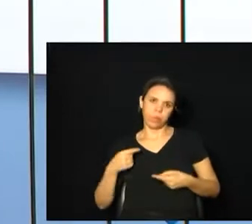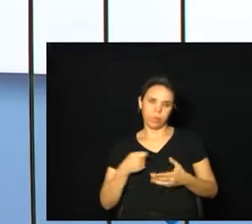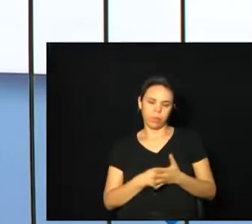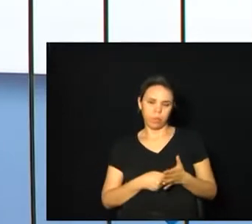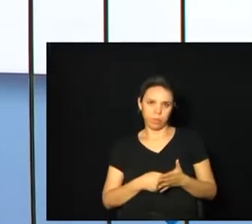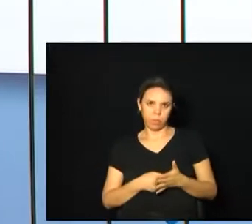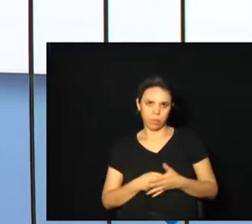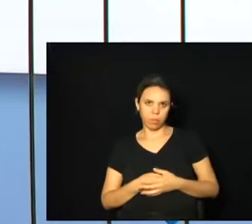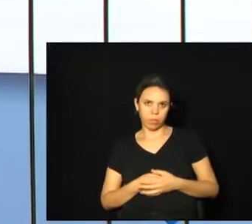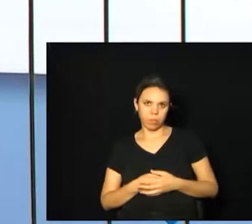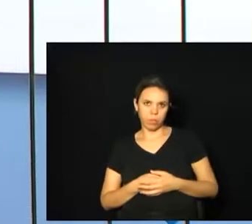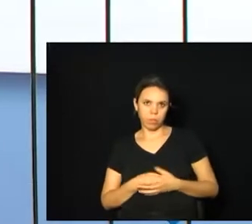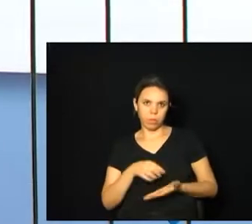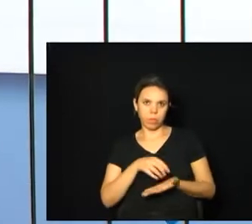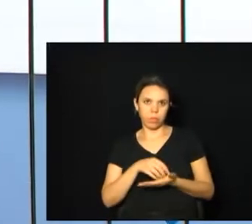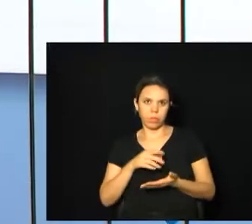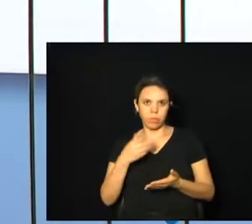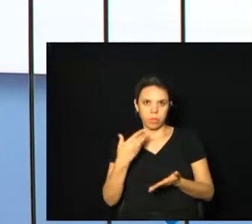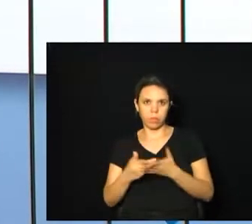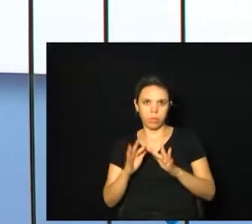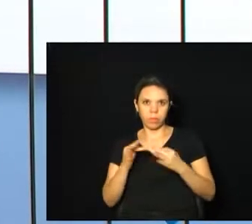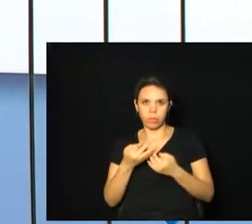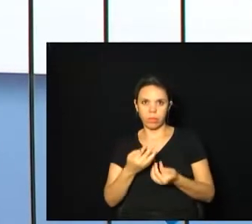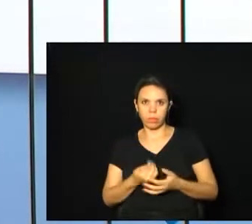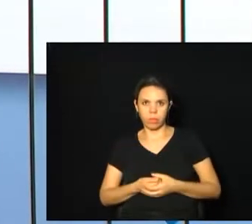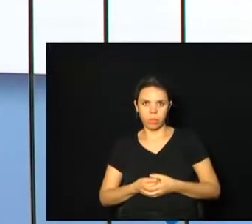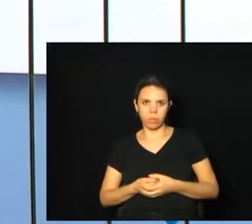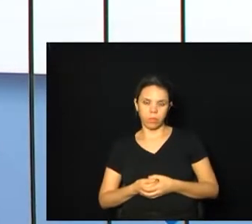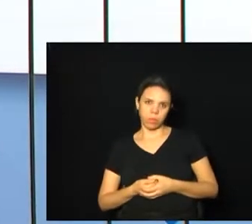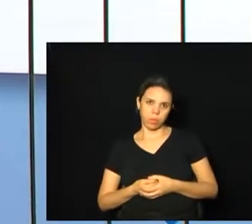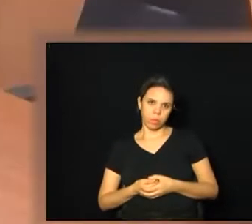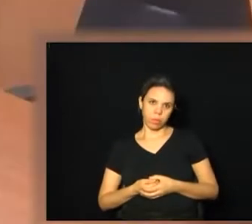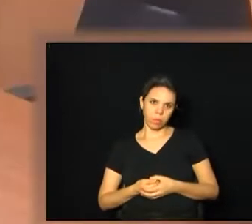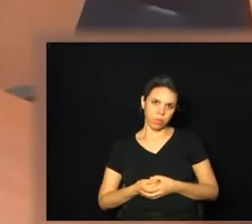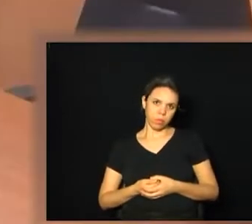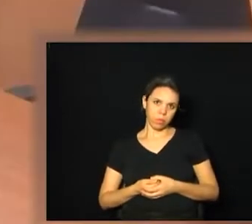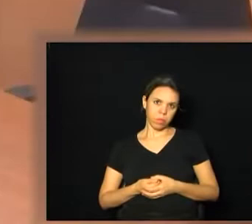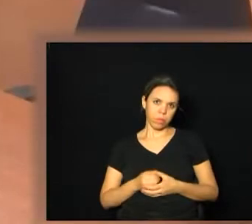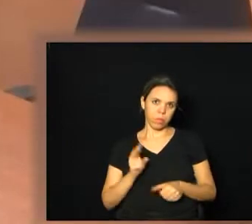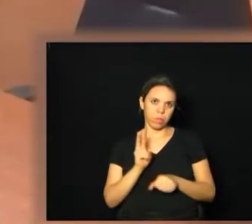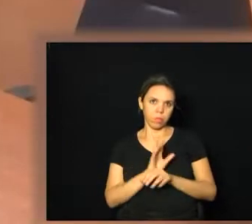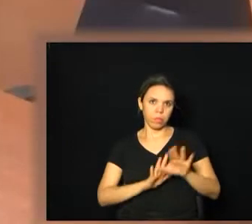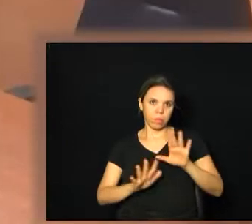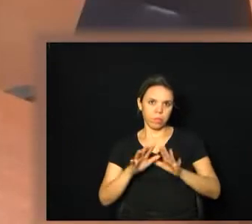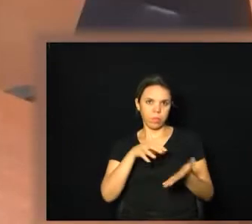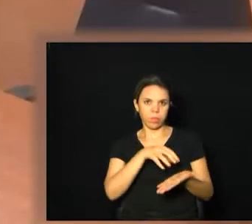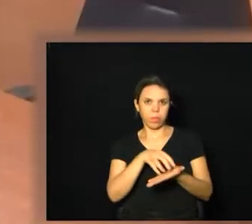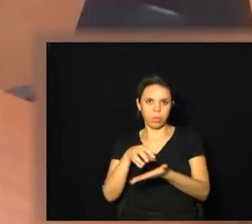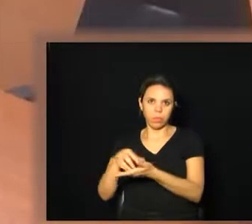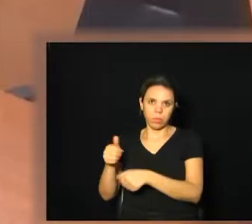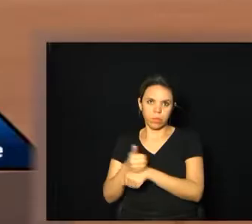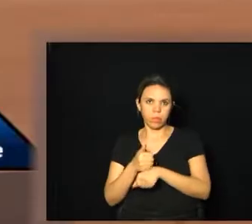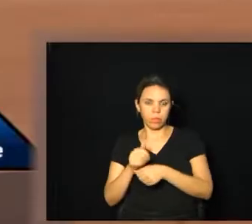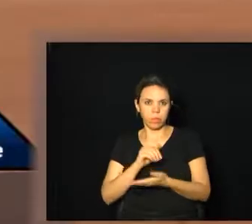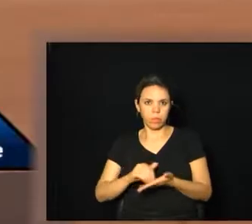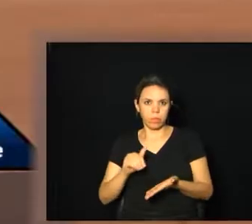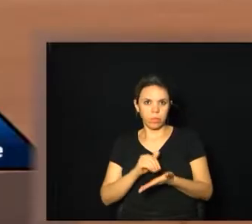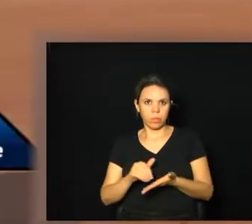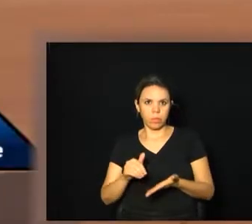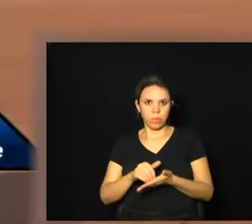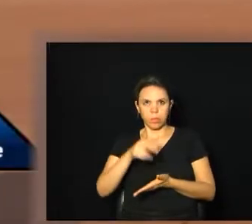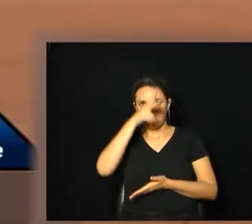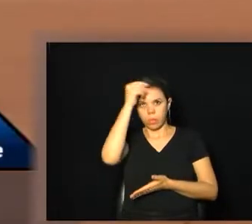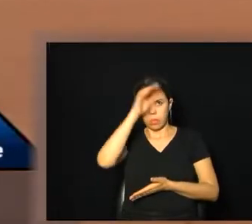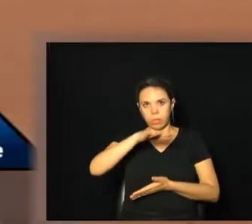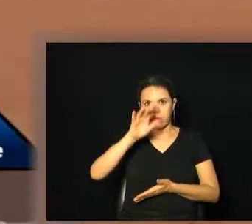políticas públicas para os órfãos da Covid-19. Um cuidado intersetorial entre secretarias da